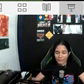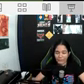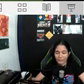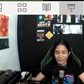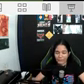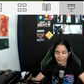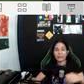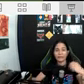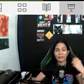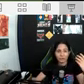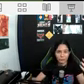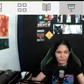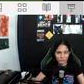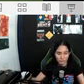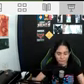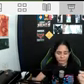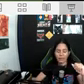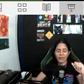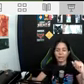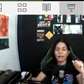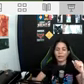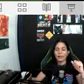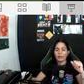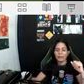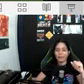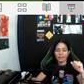minha coleta de dados, eu faria aqui em João Pessoa.